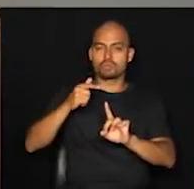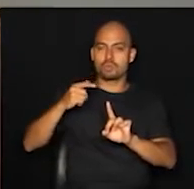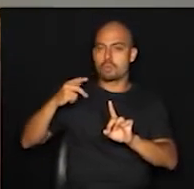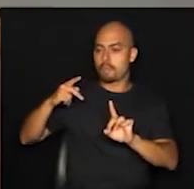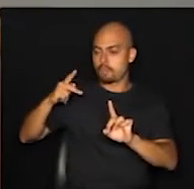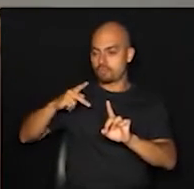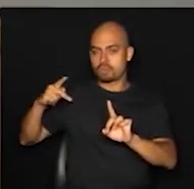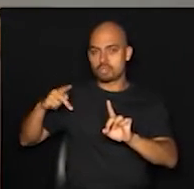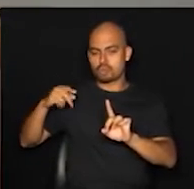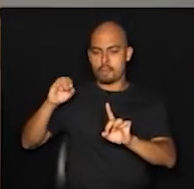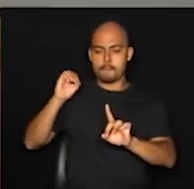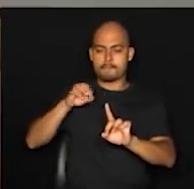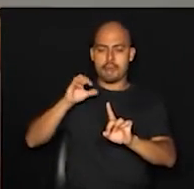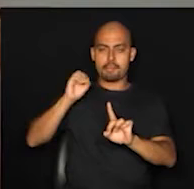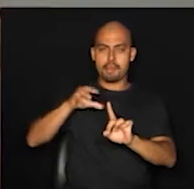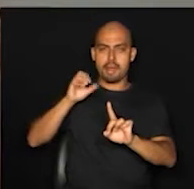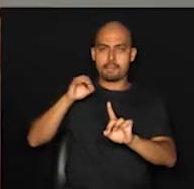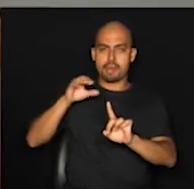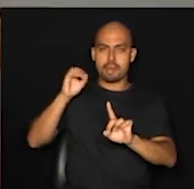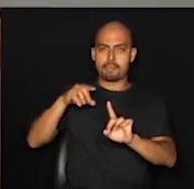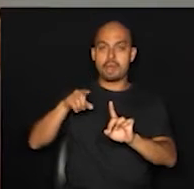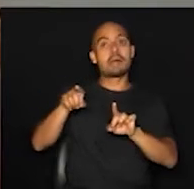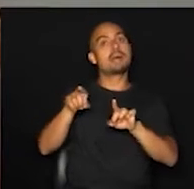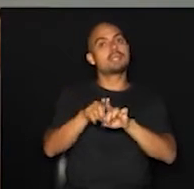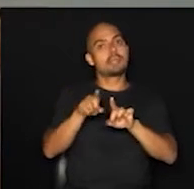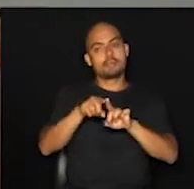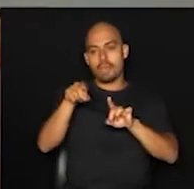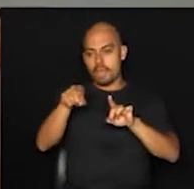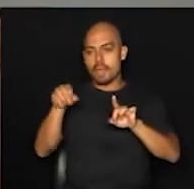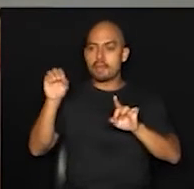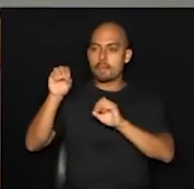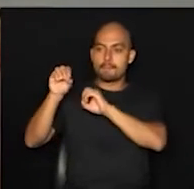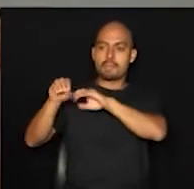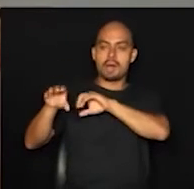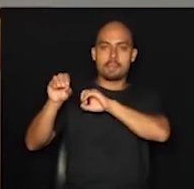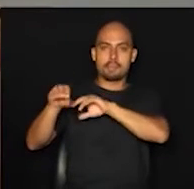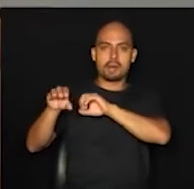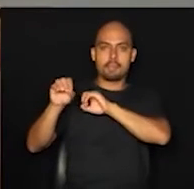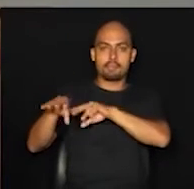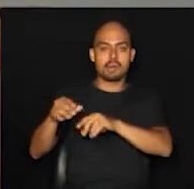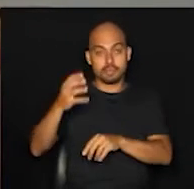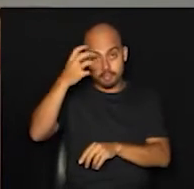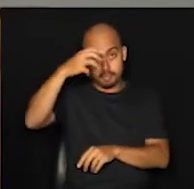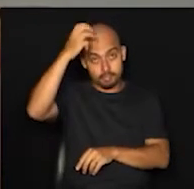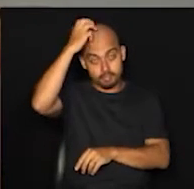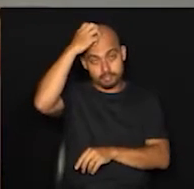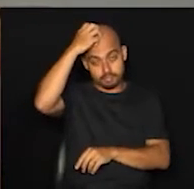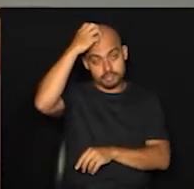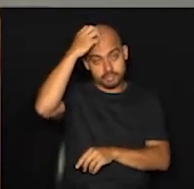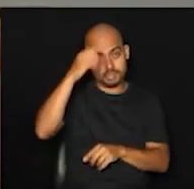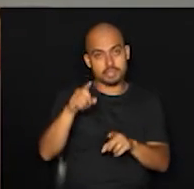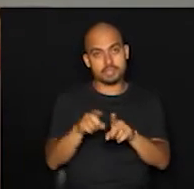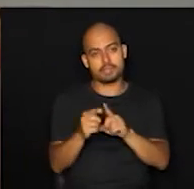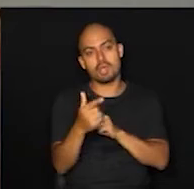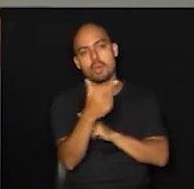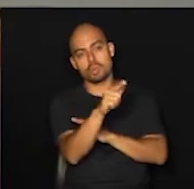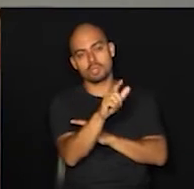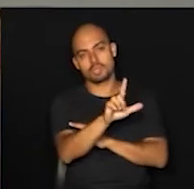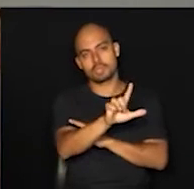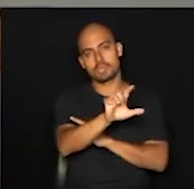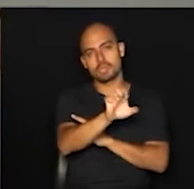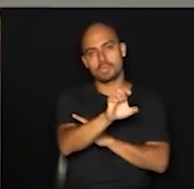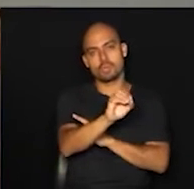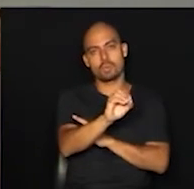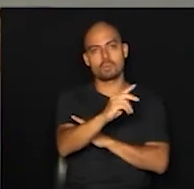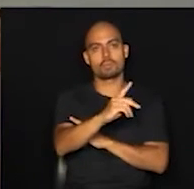eram velhos, muito velhos, claro, mas que foram professores da princesa imperial Dona Isabel e da princesa Dona Leopoldina